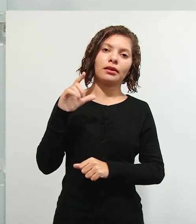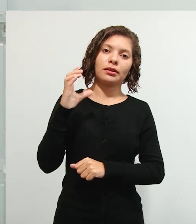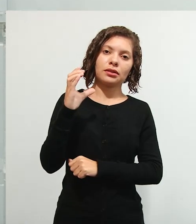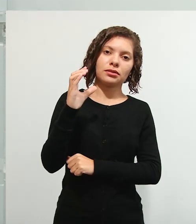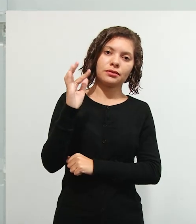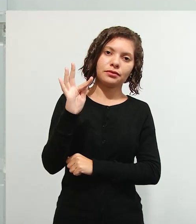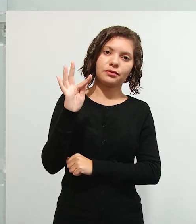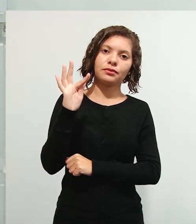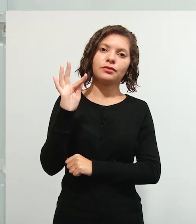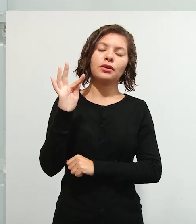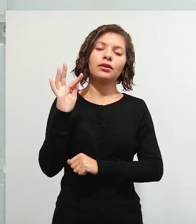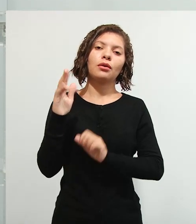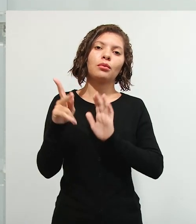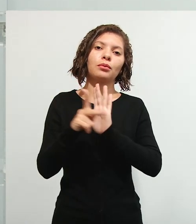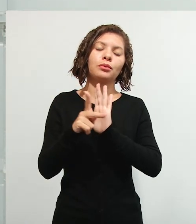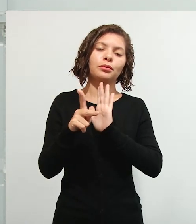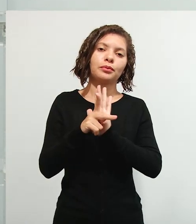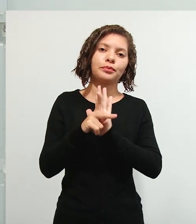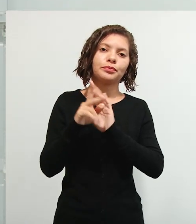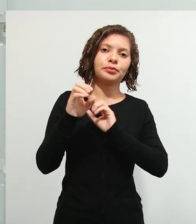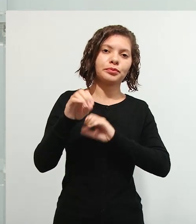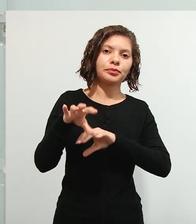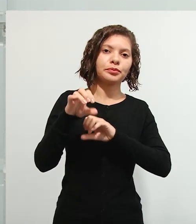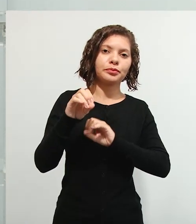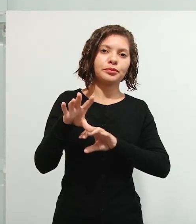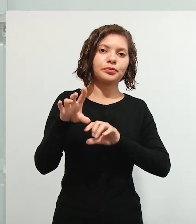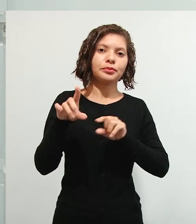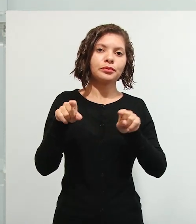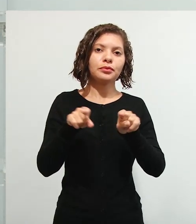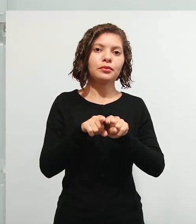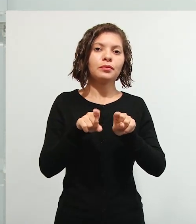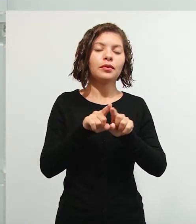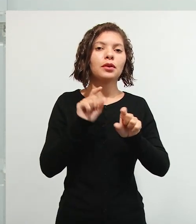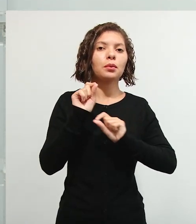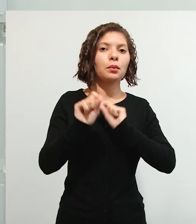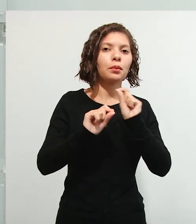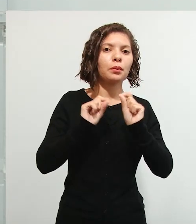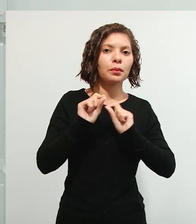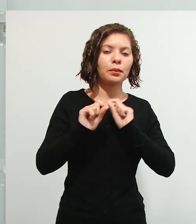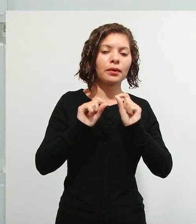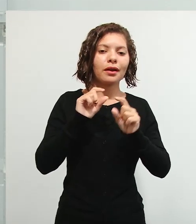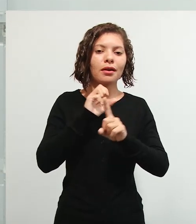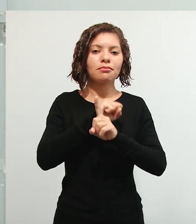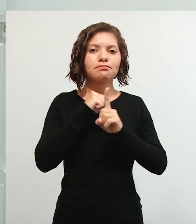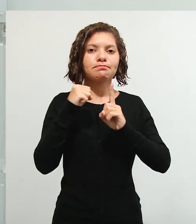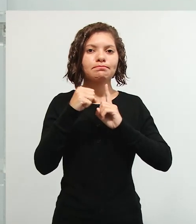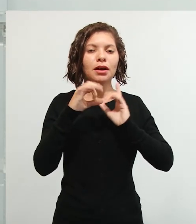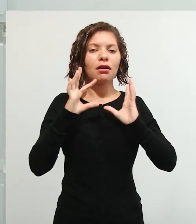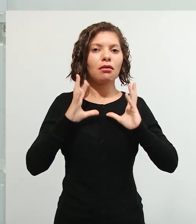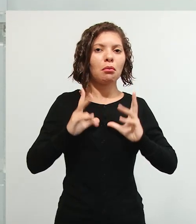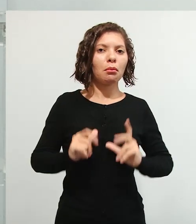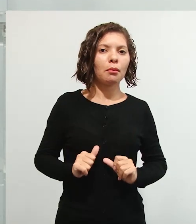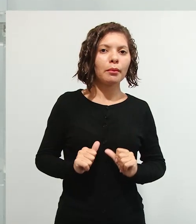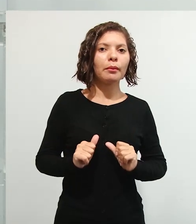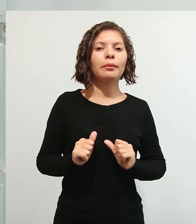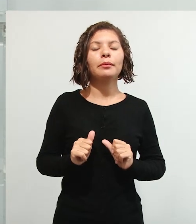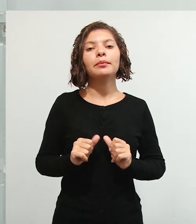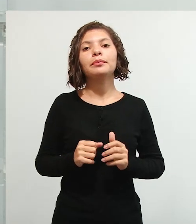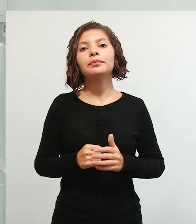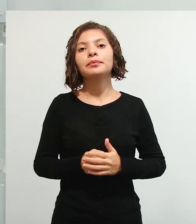o princípio da educação eugênica, você tinha o princípio da higiene social.